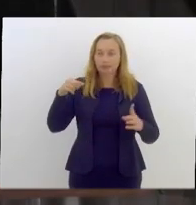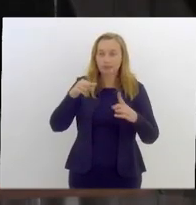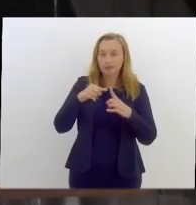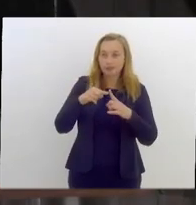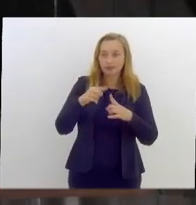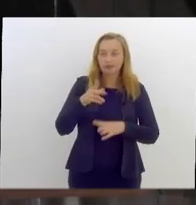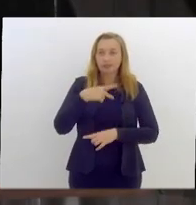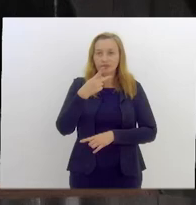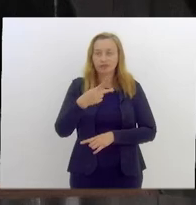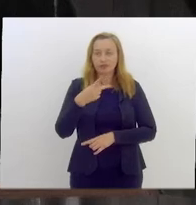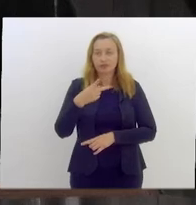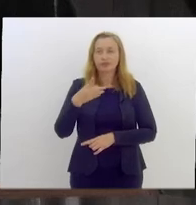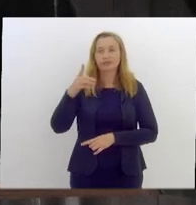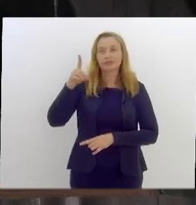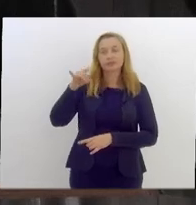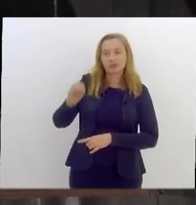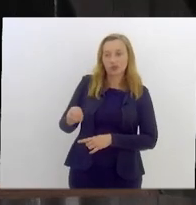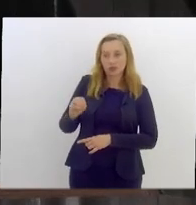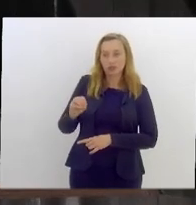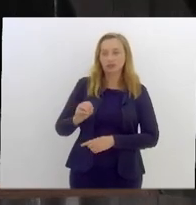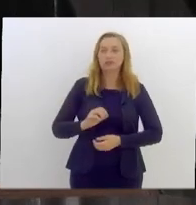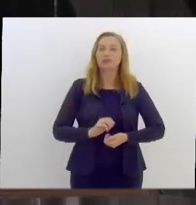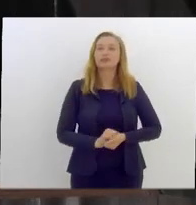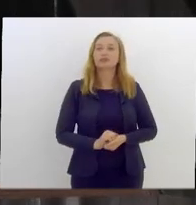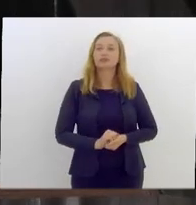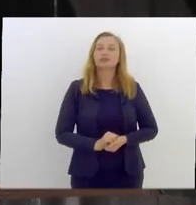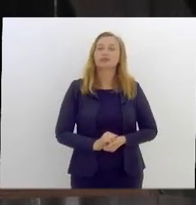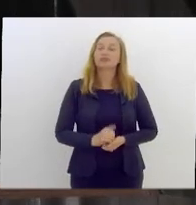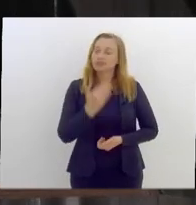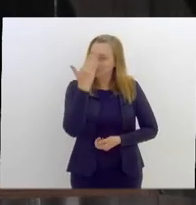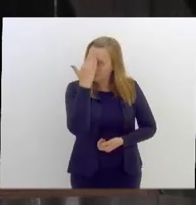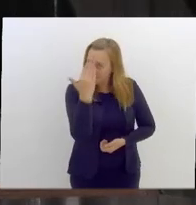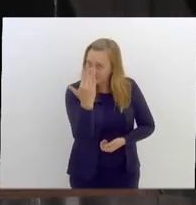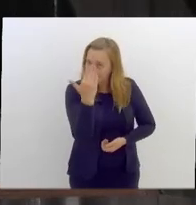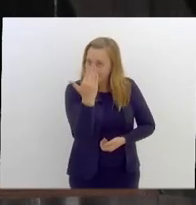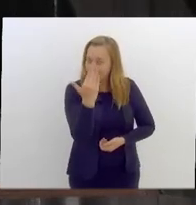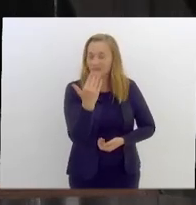palavras do deputado Marcelo Dino, a quais eu agradeço